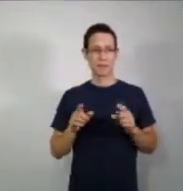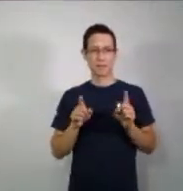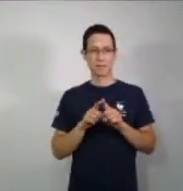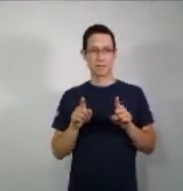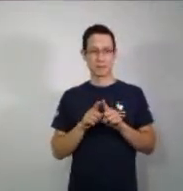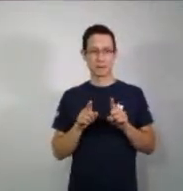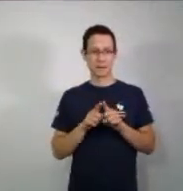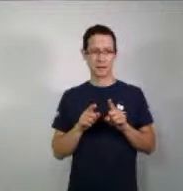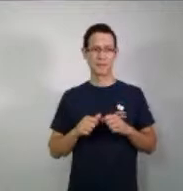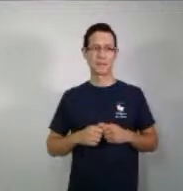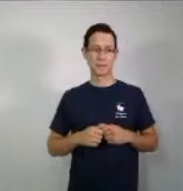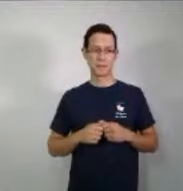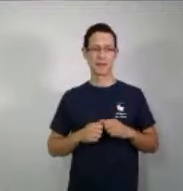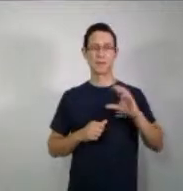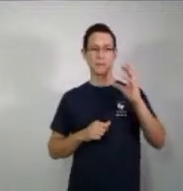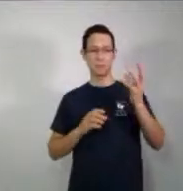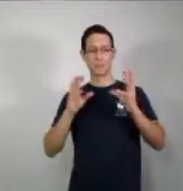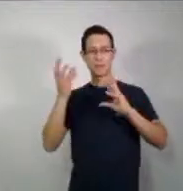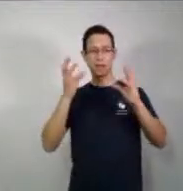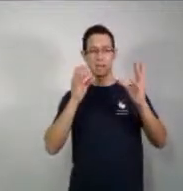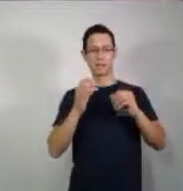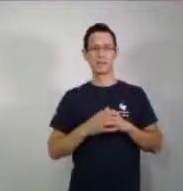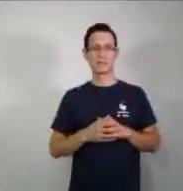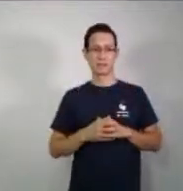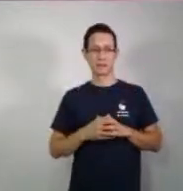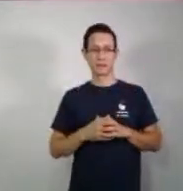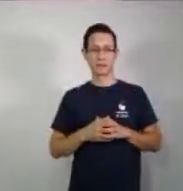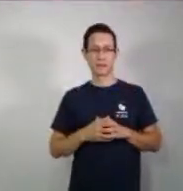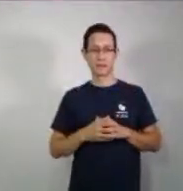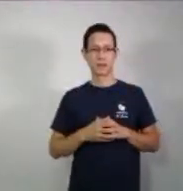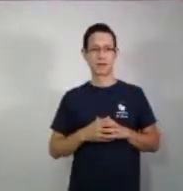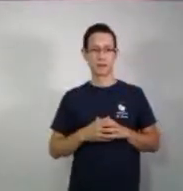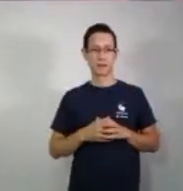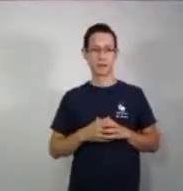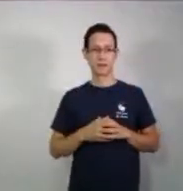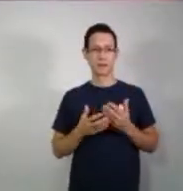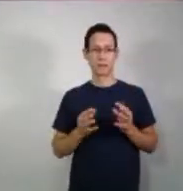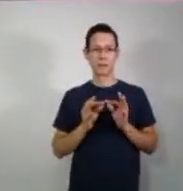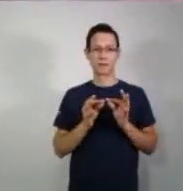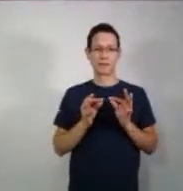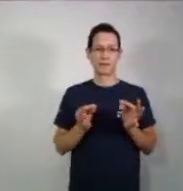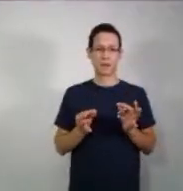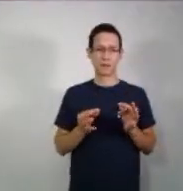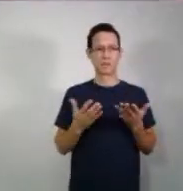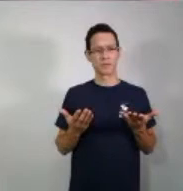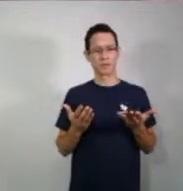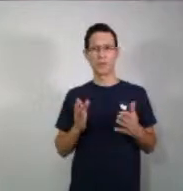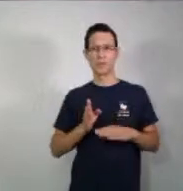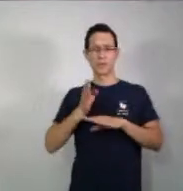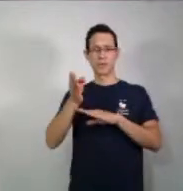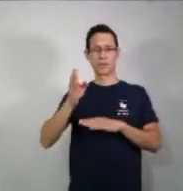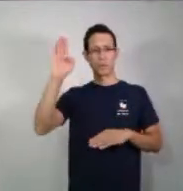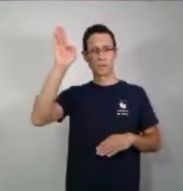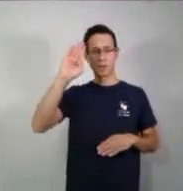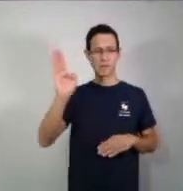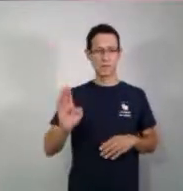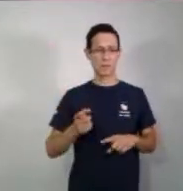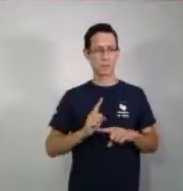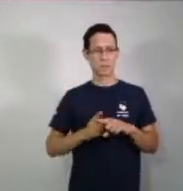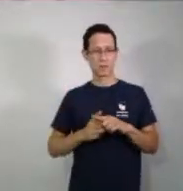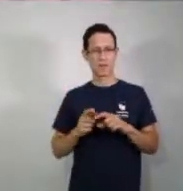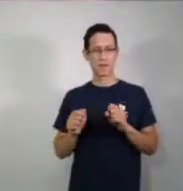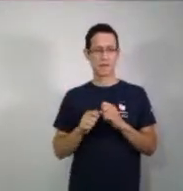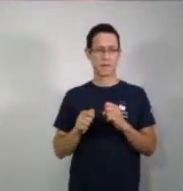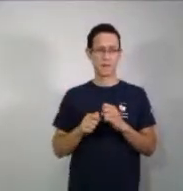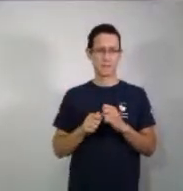né, acontece que como que fala como fosse simples. Olha, ele foi para o Brasil porque ele fez uma